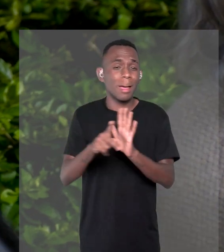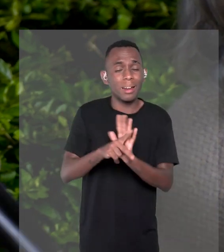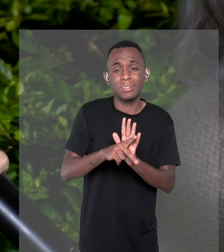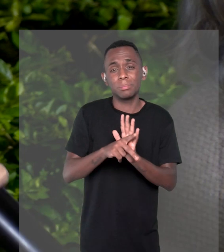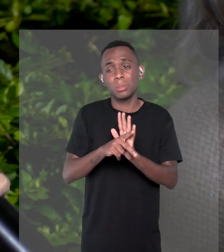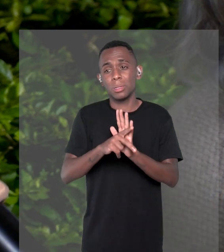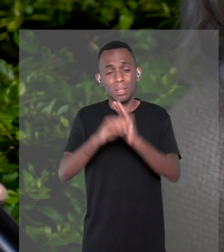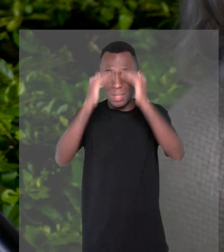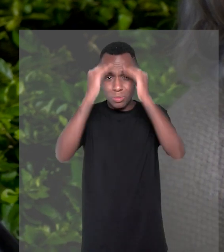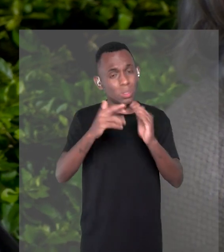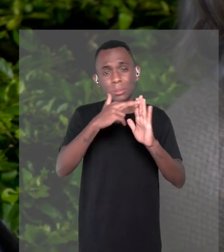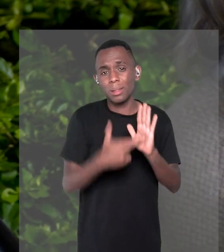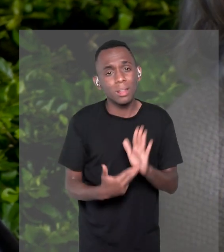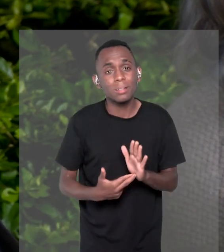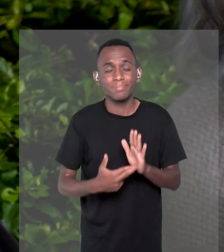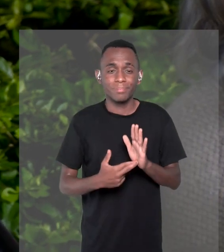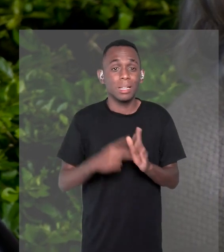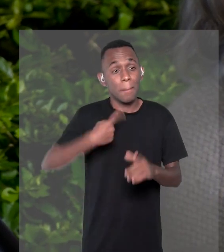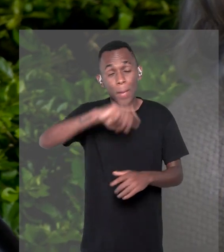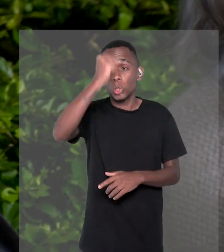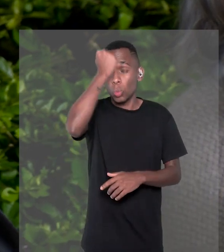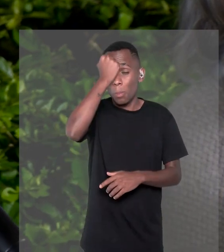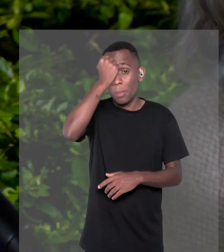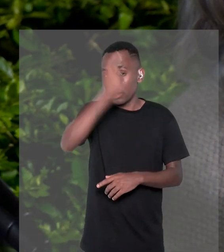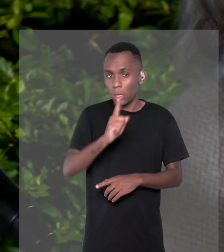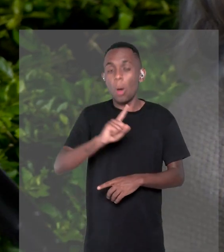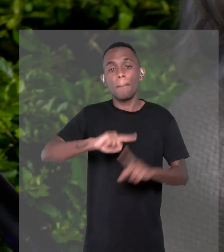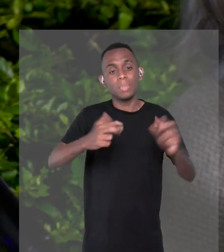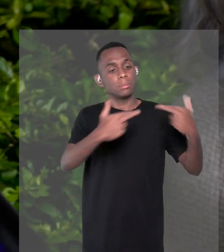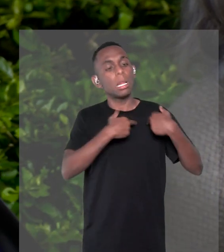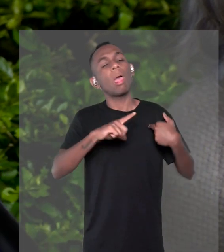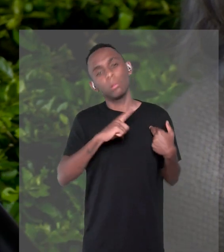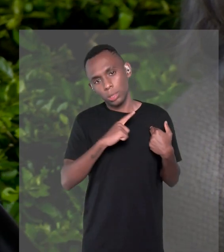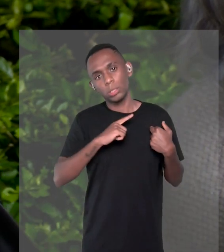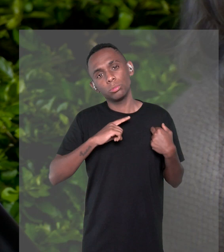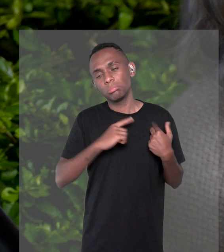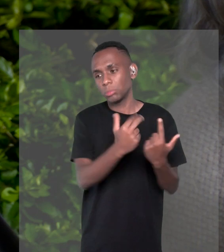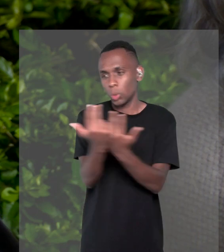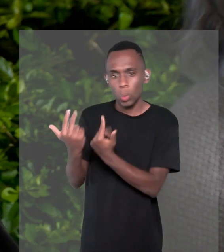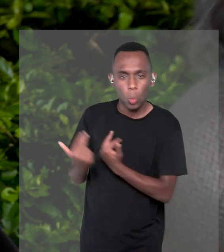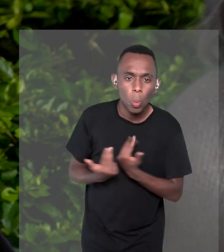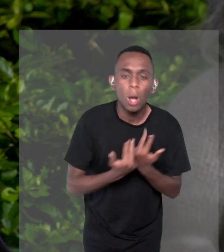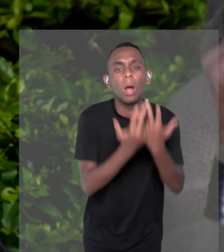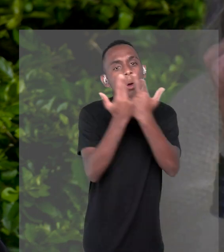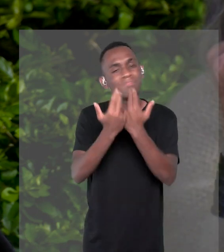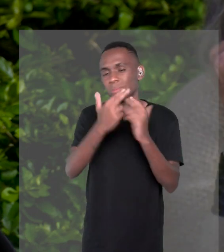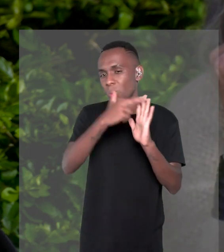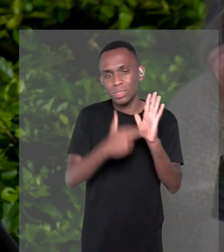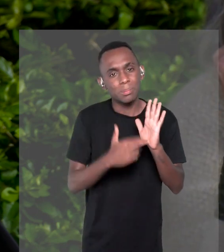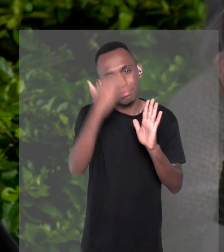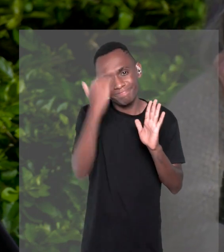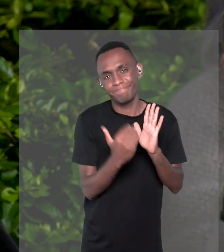Eu tive um professor de filosofia do direito que dizia assim: eu não tenho medo de animal, porque um tigre